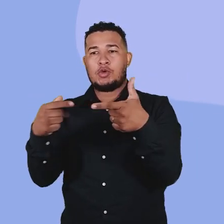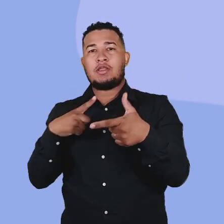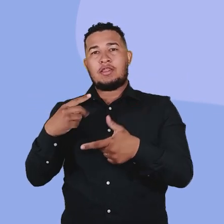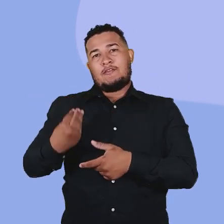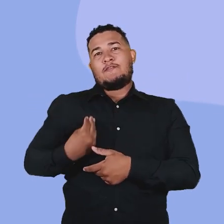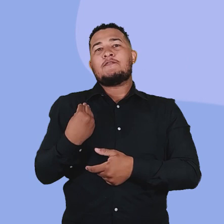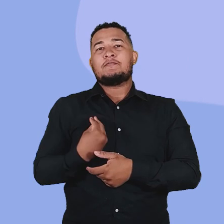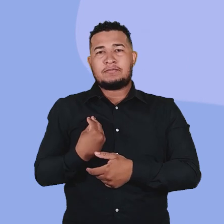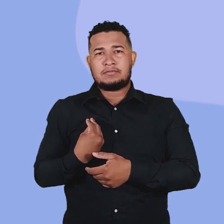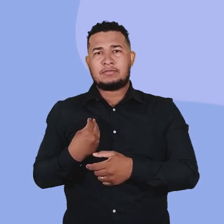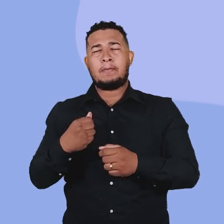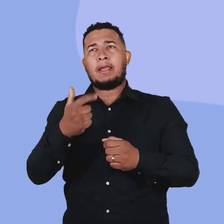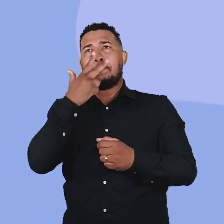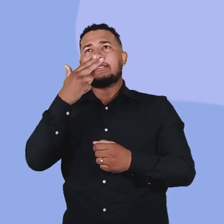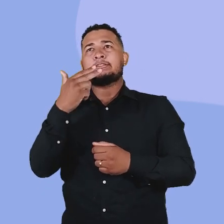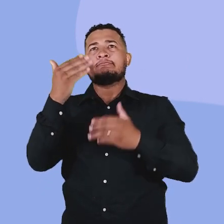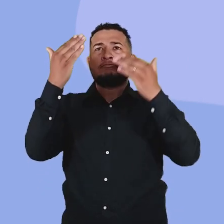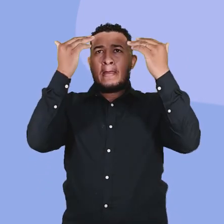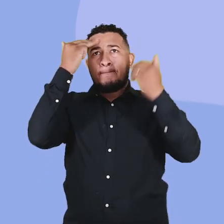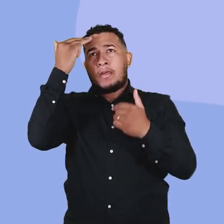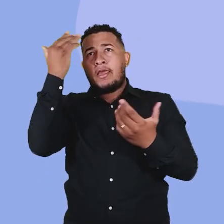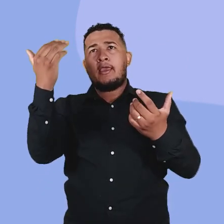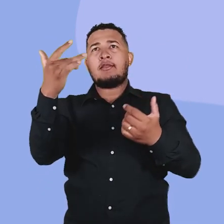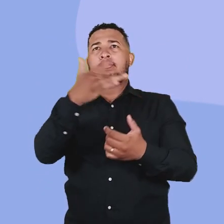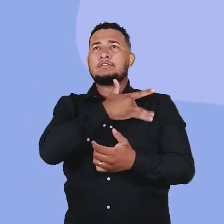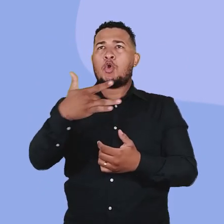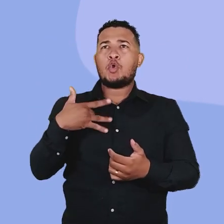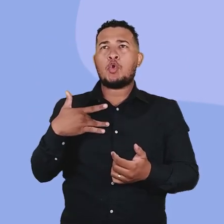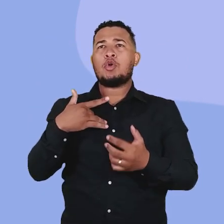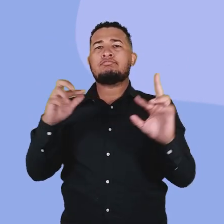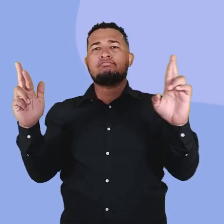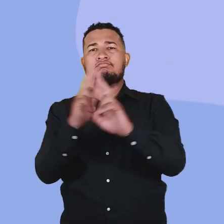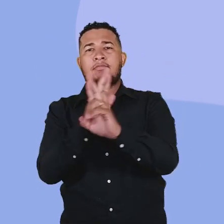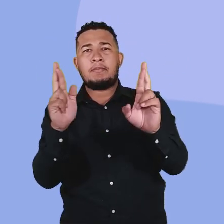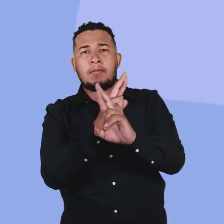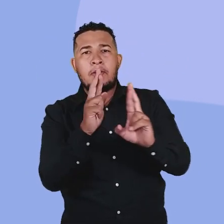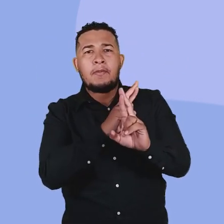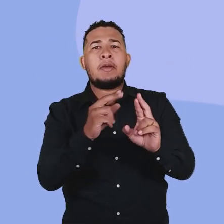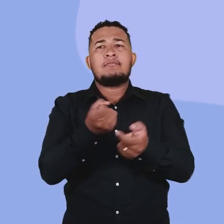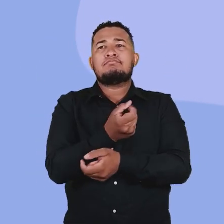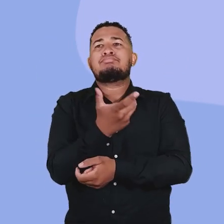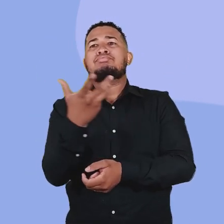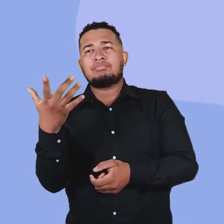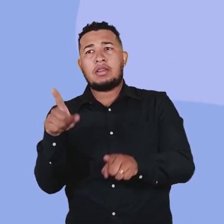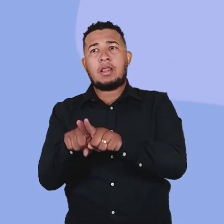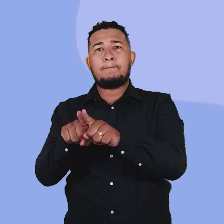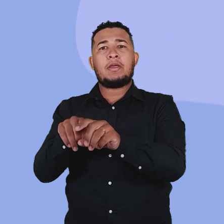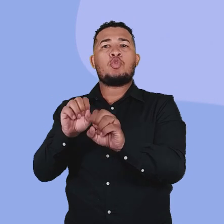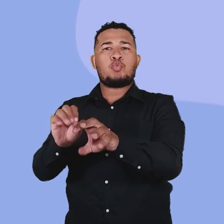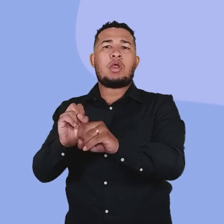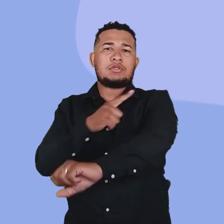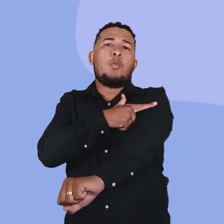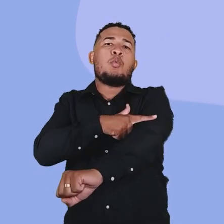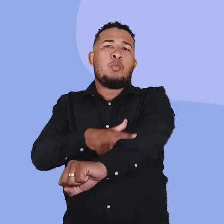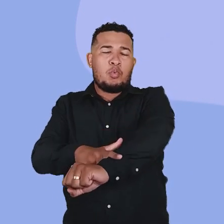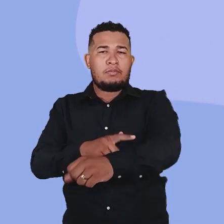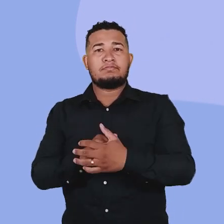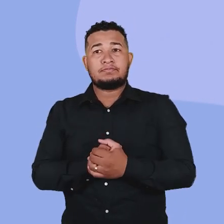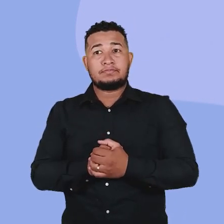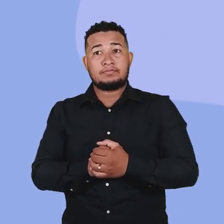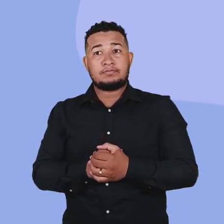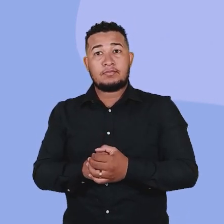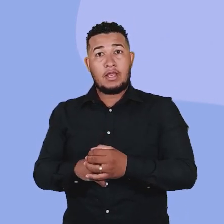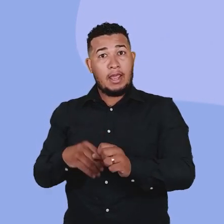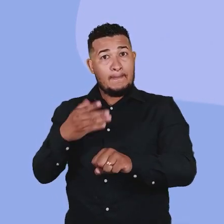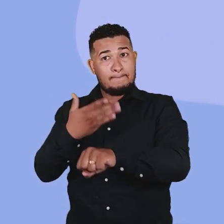afetam a vida humana, bem-estar físico, mental, psicológico e emocional, relacionamentos sociais, condição de saúde do indivíduo e educação. A